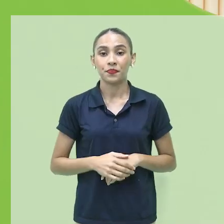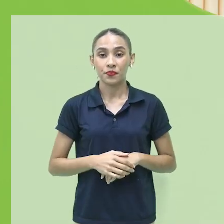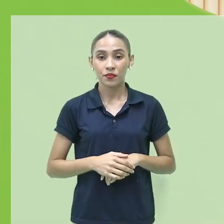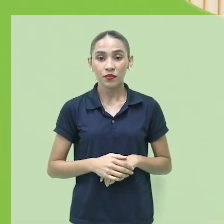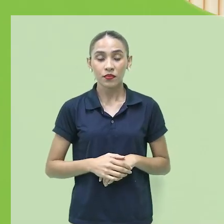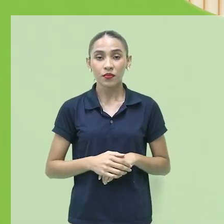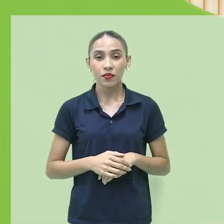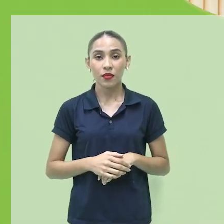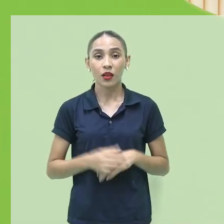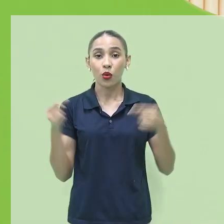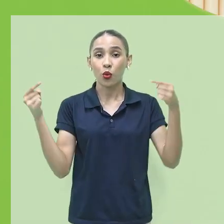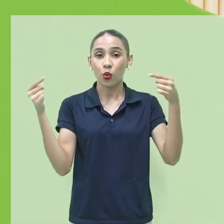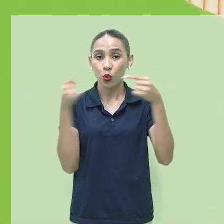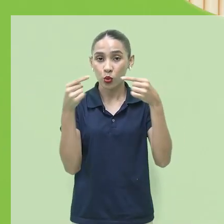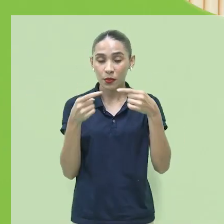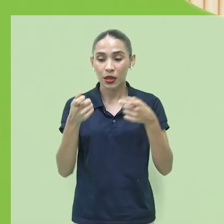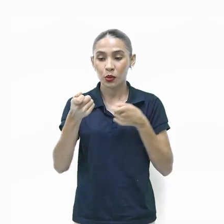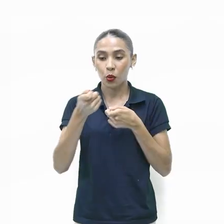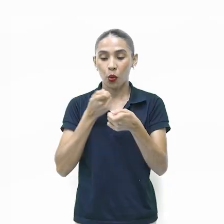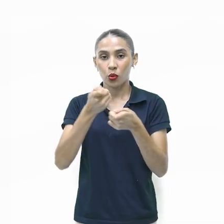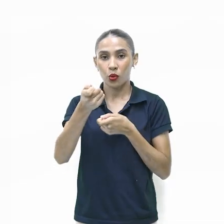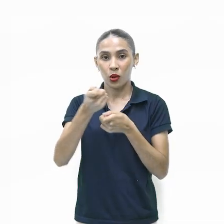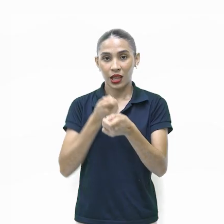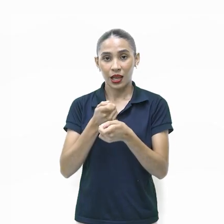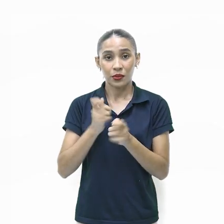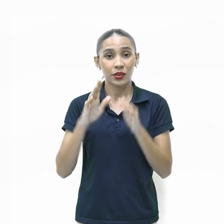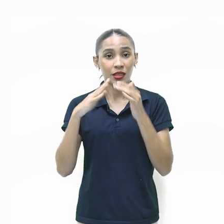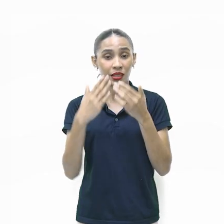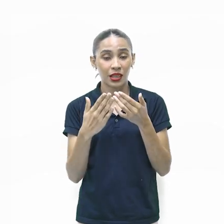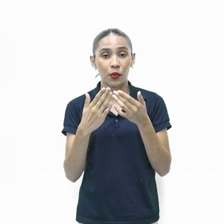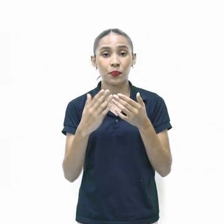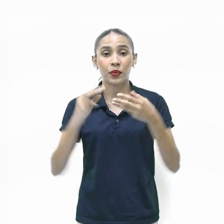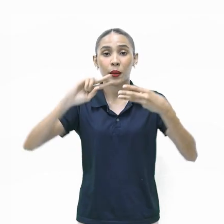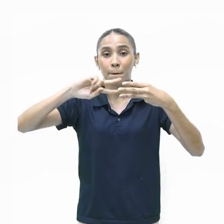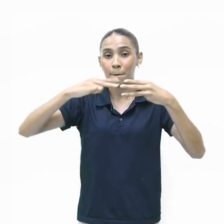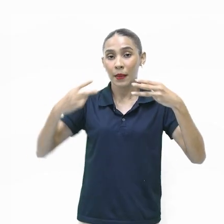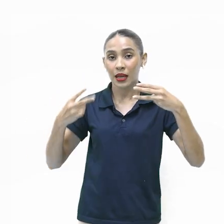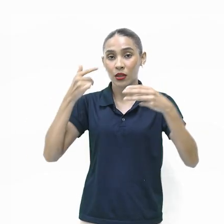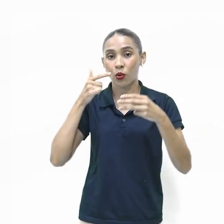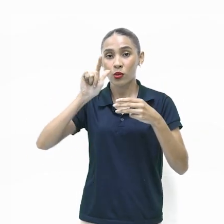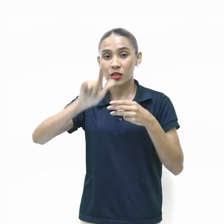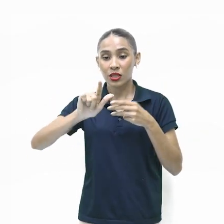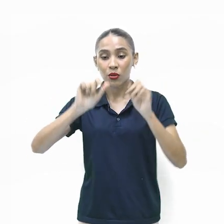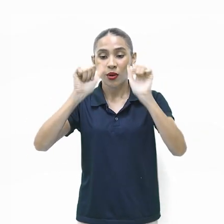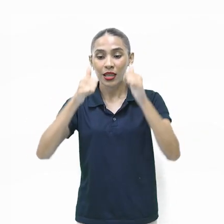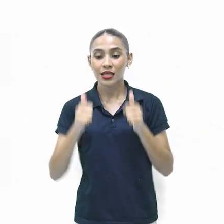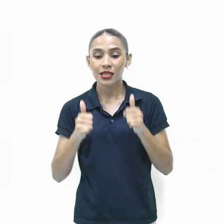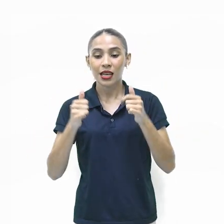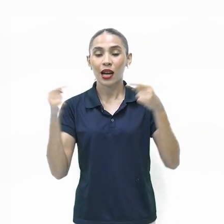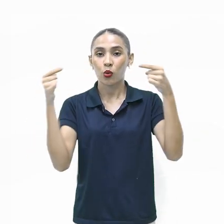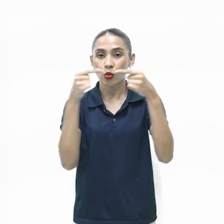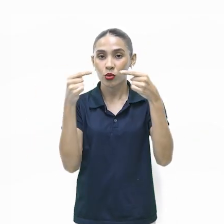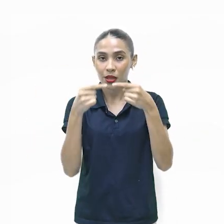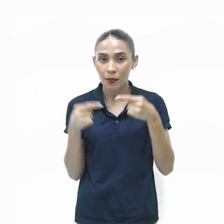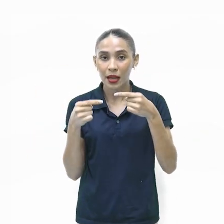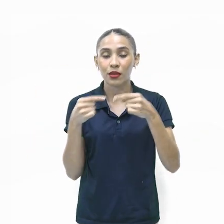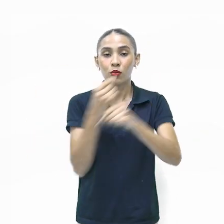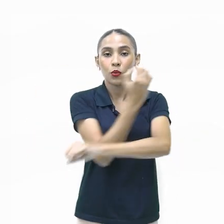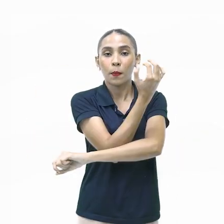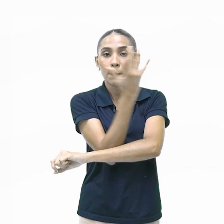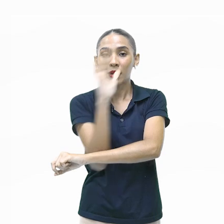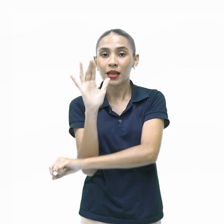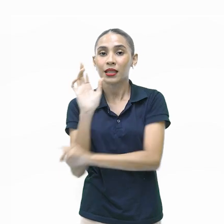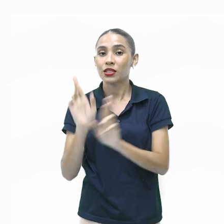observar é o cruzamento controlado. Então, ele realizou cruzamentos entre plantas com